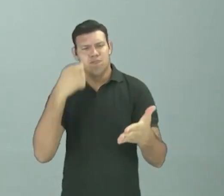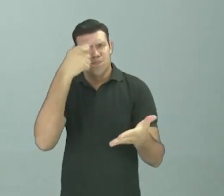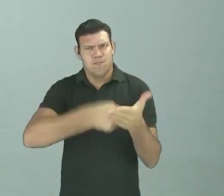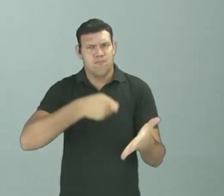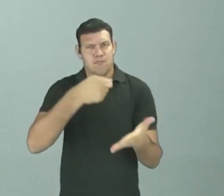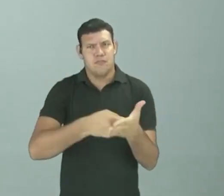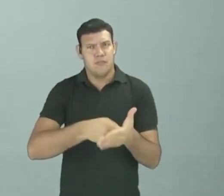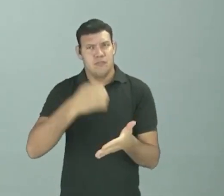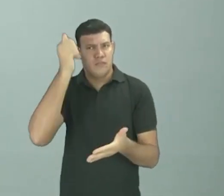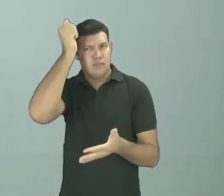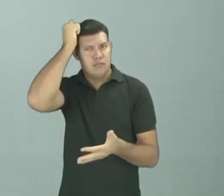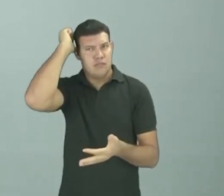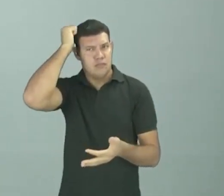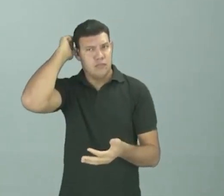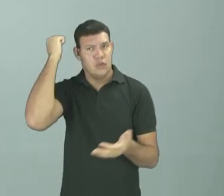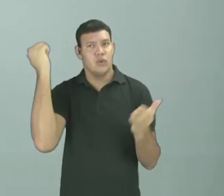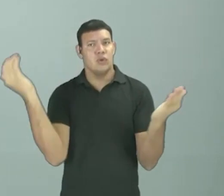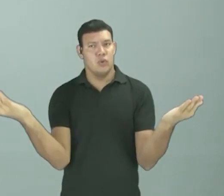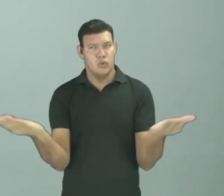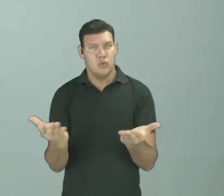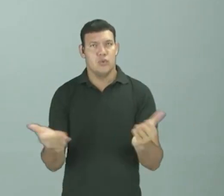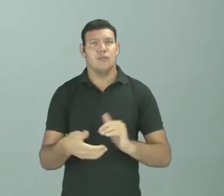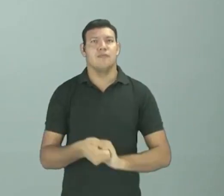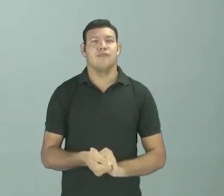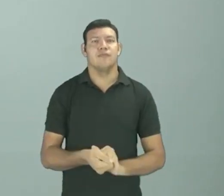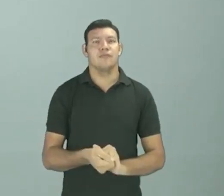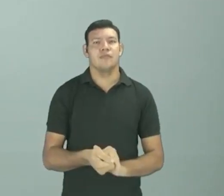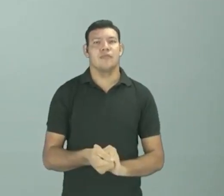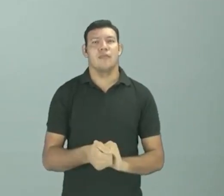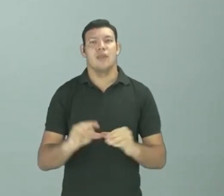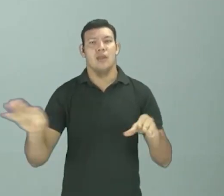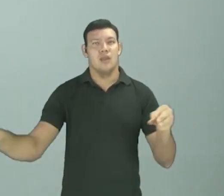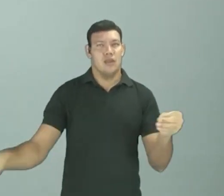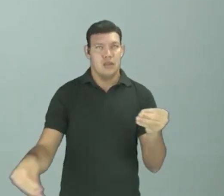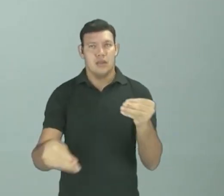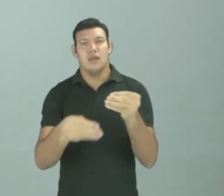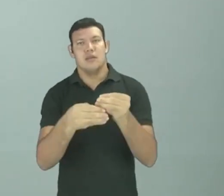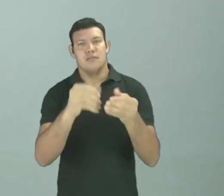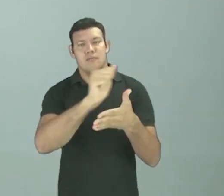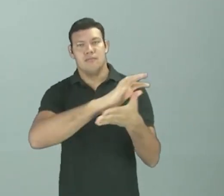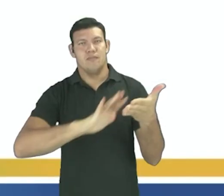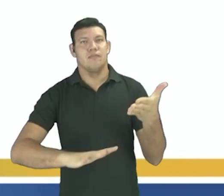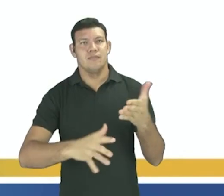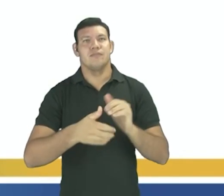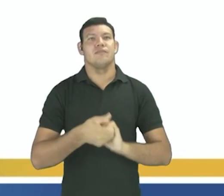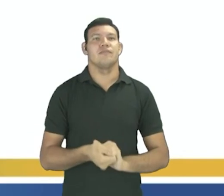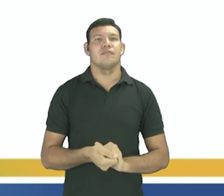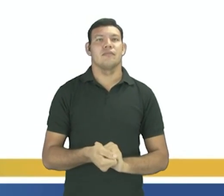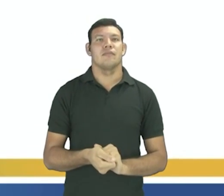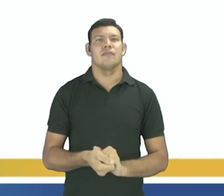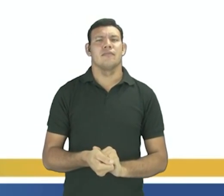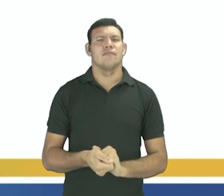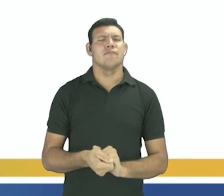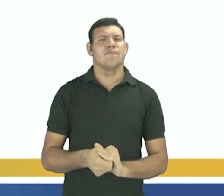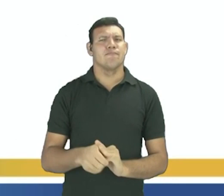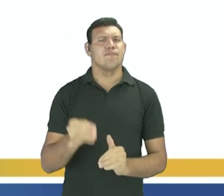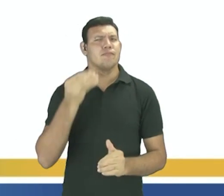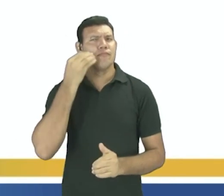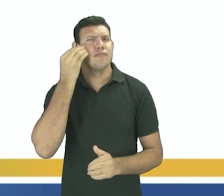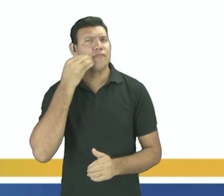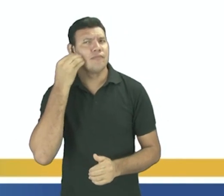bom? Então, para reforçar e como complemento, atividade complementar, eu proponho que vocês tentem